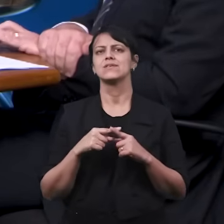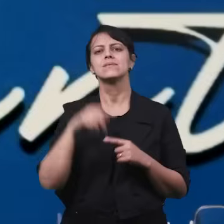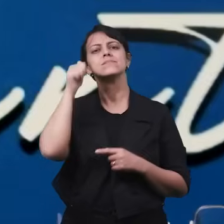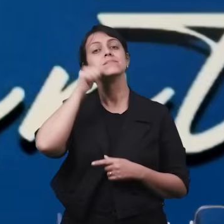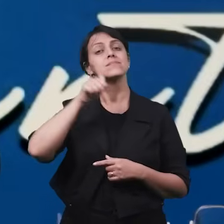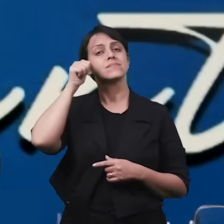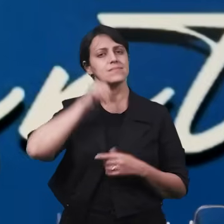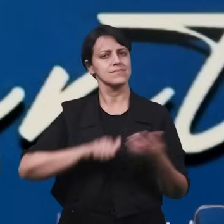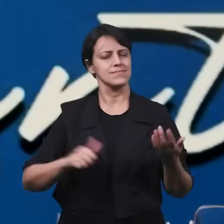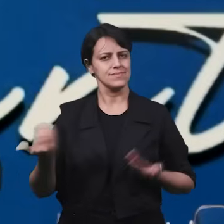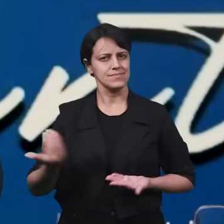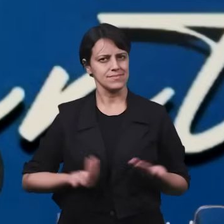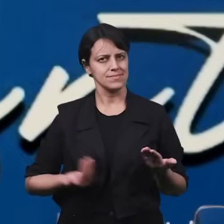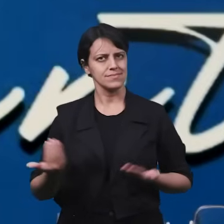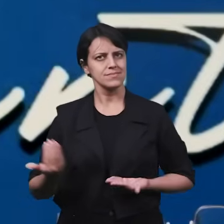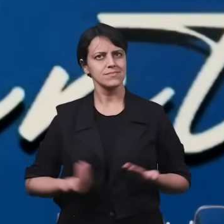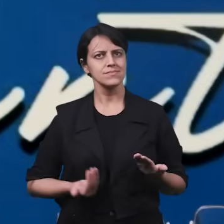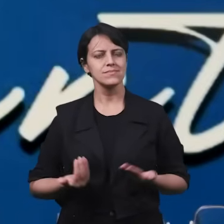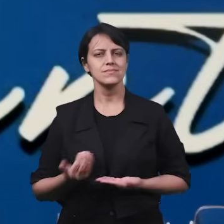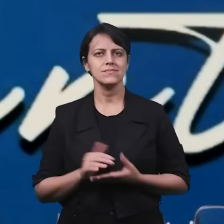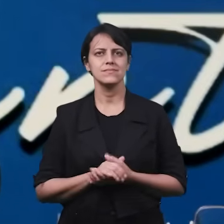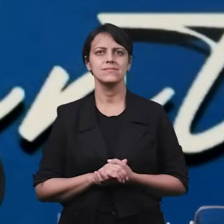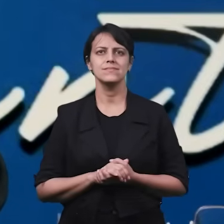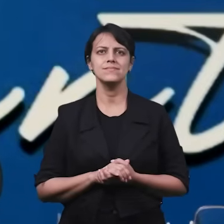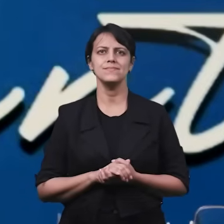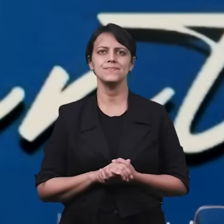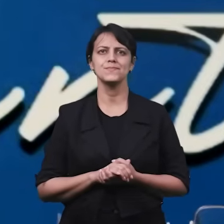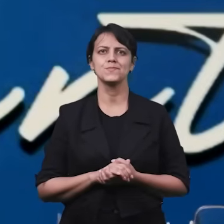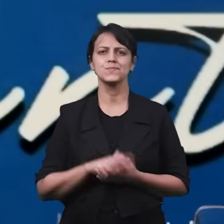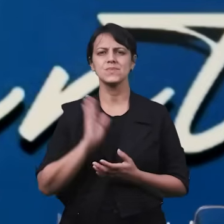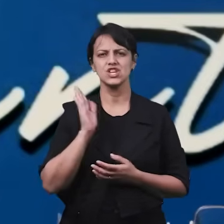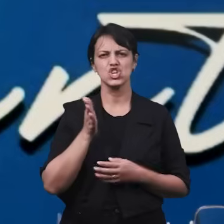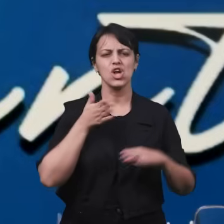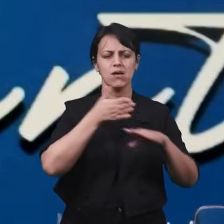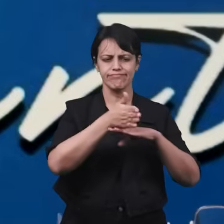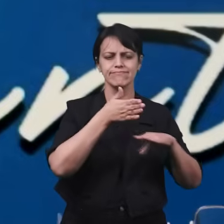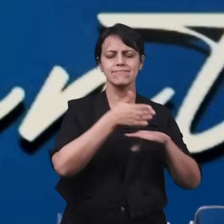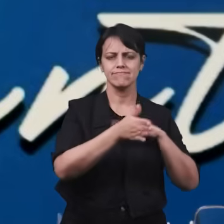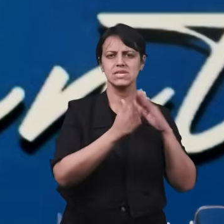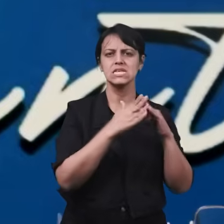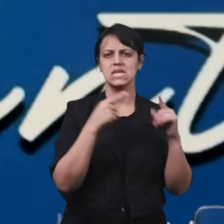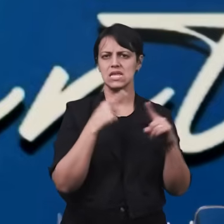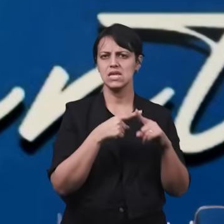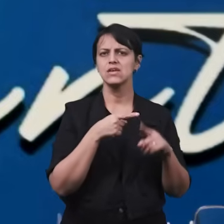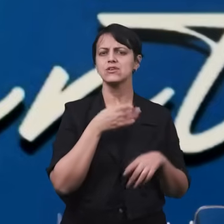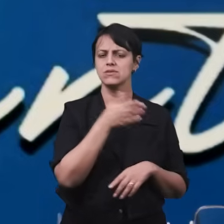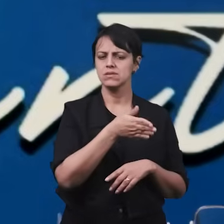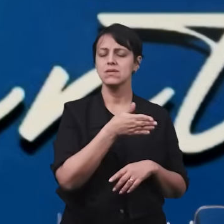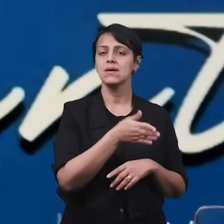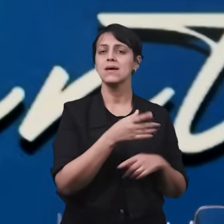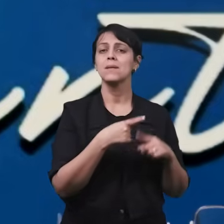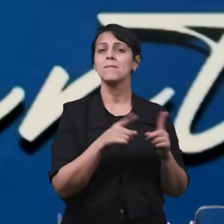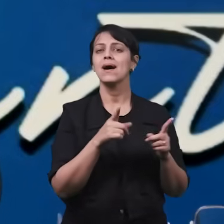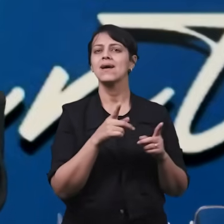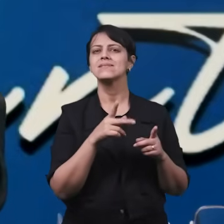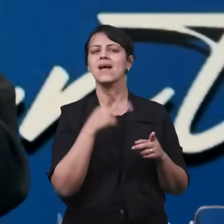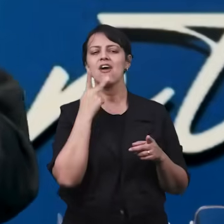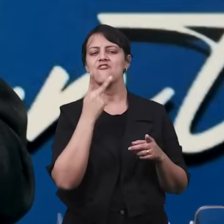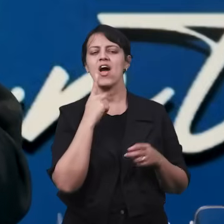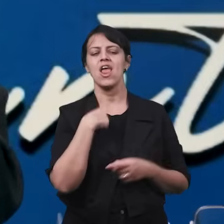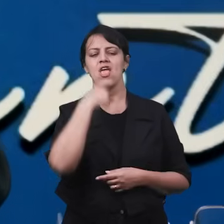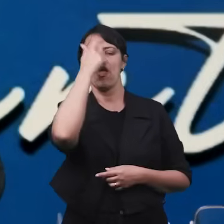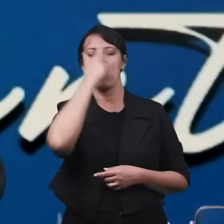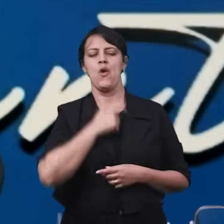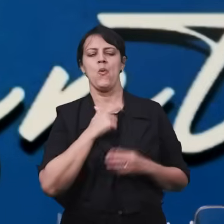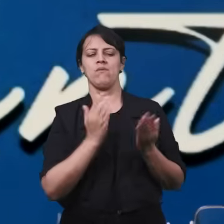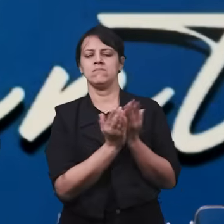conheço, que tem uma senhora que ela vem à igreja, ela já frequenta inclusive a igreja, mas ela ainda não se